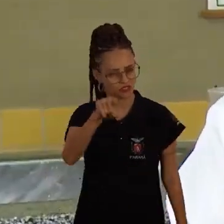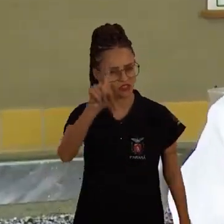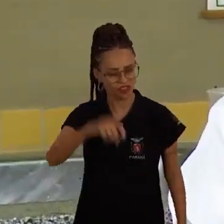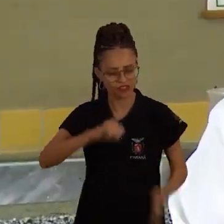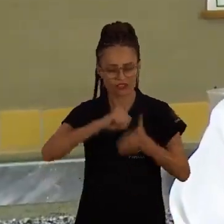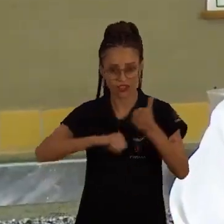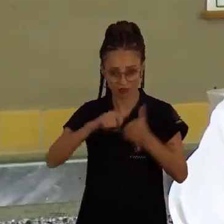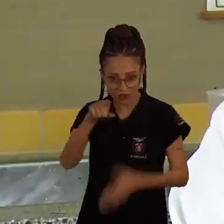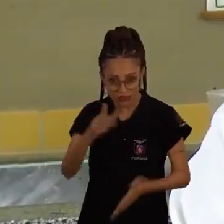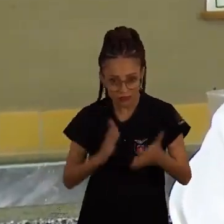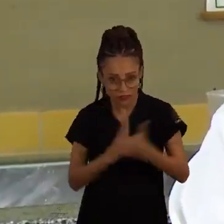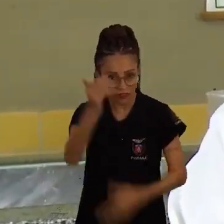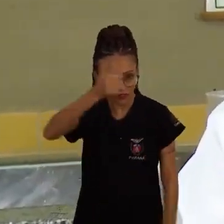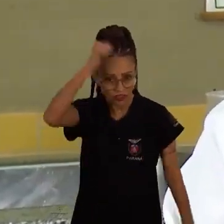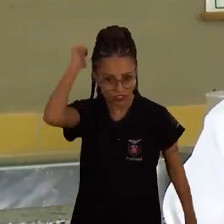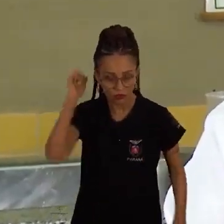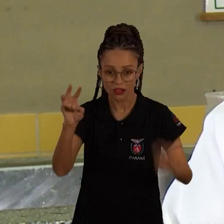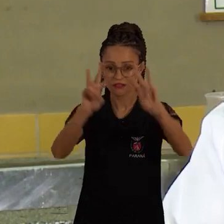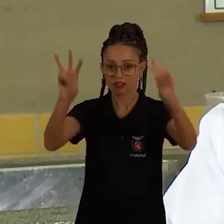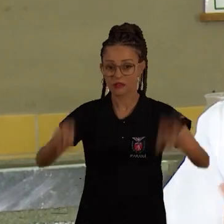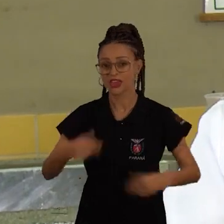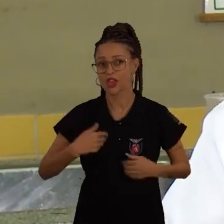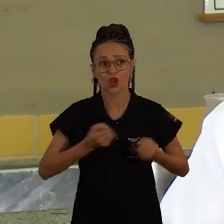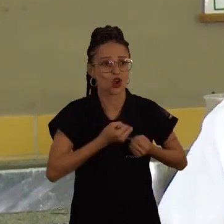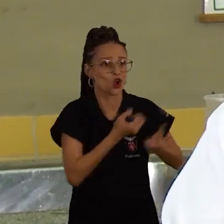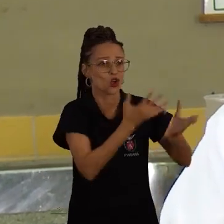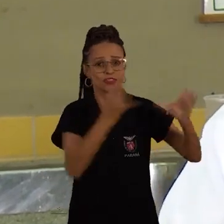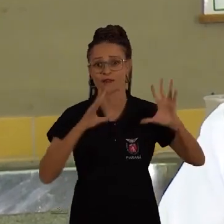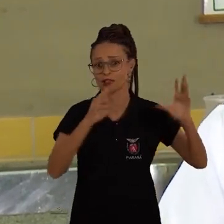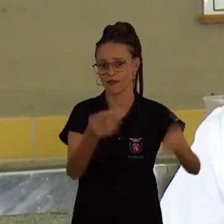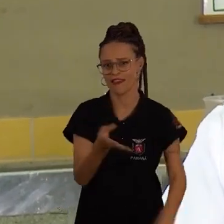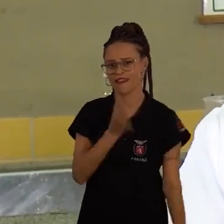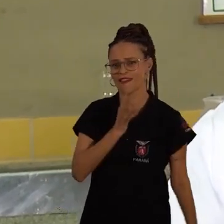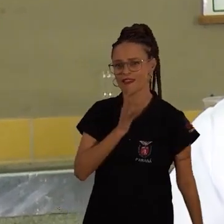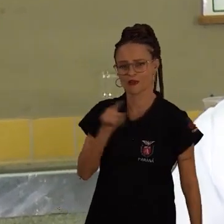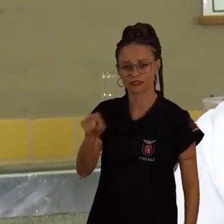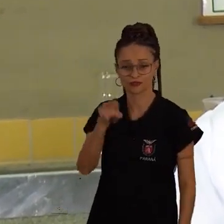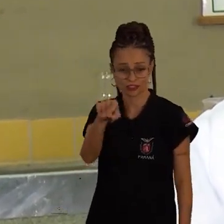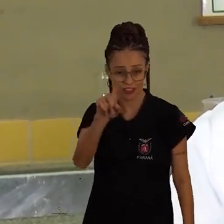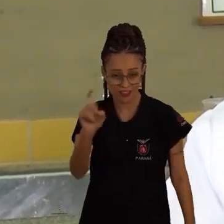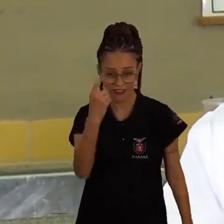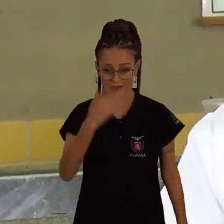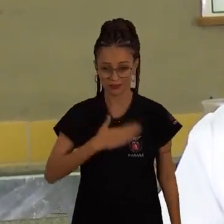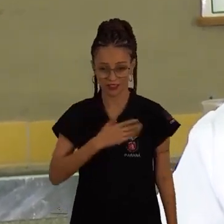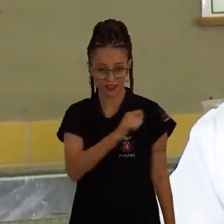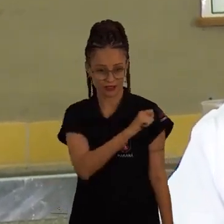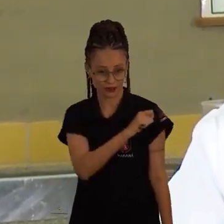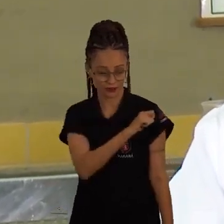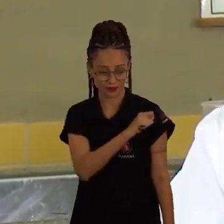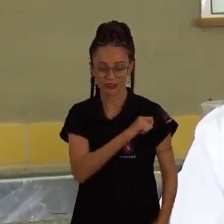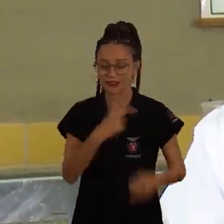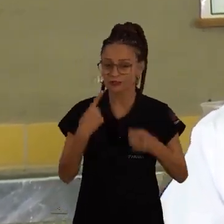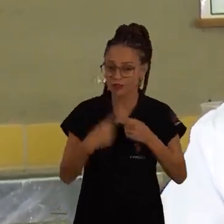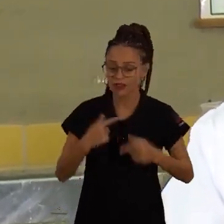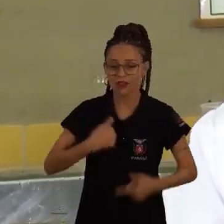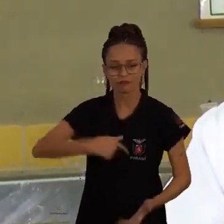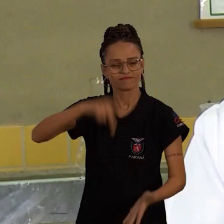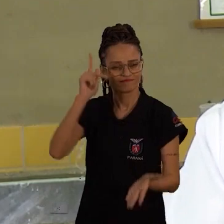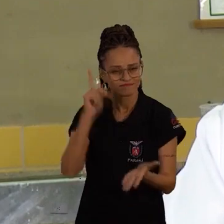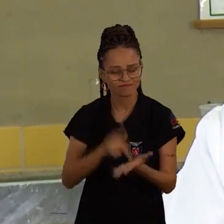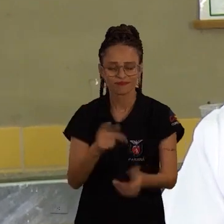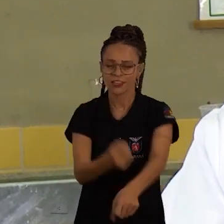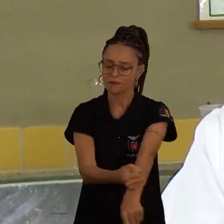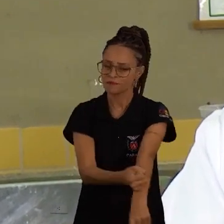Quando tu passou no vestibular para a UFPR, eu contei para todo mundo que eu conhecia que tu tinha sido minha aluna. Porque eu realmente